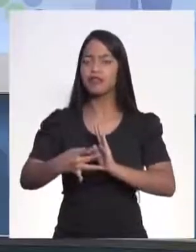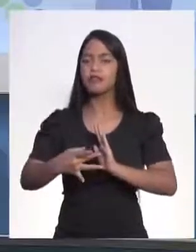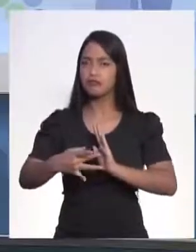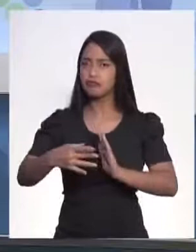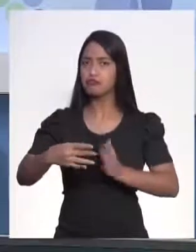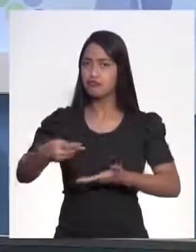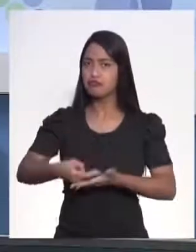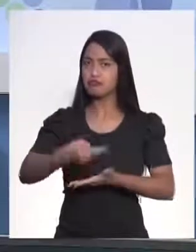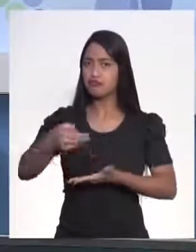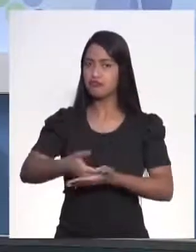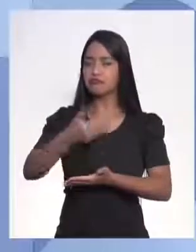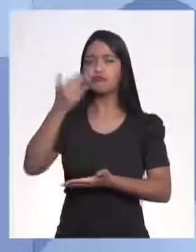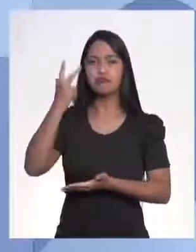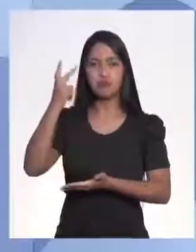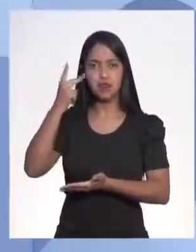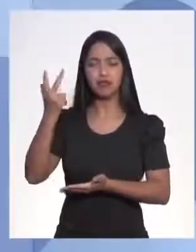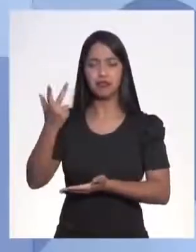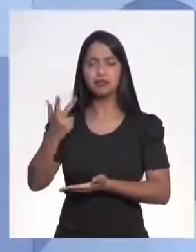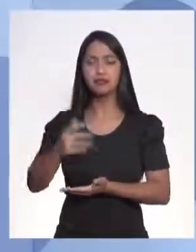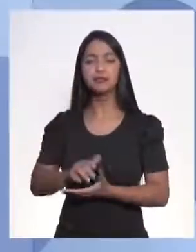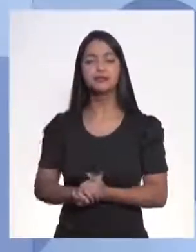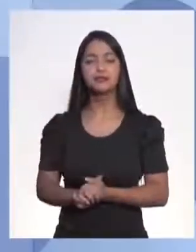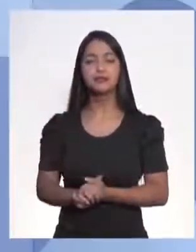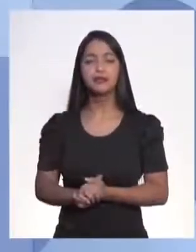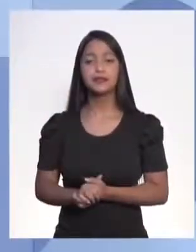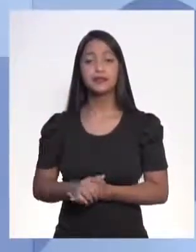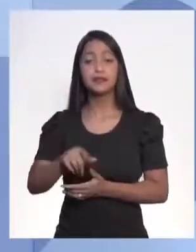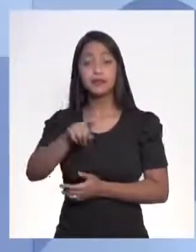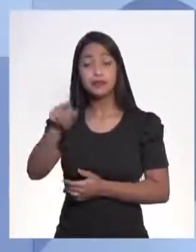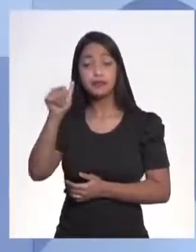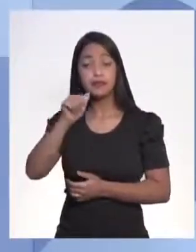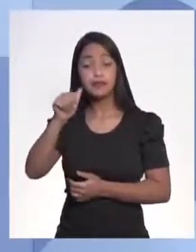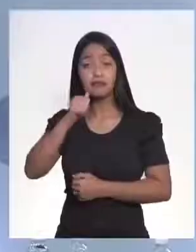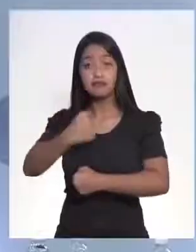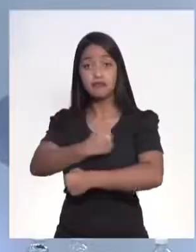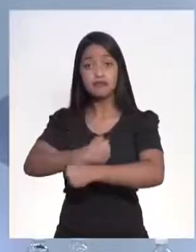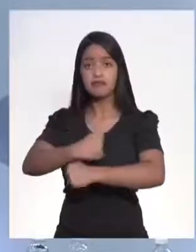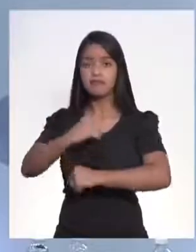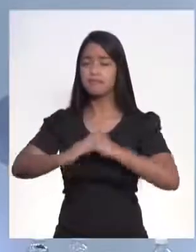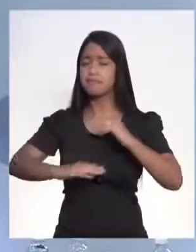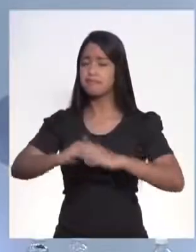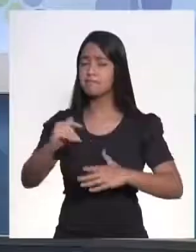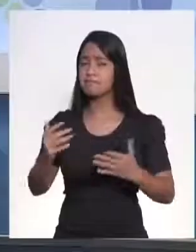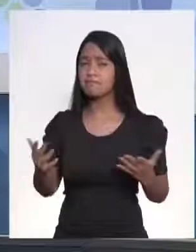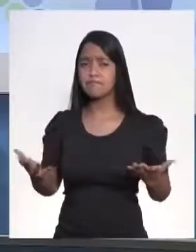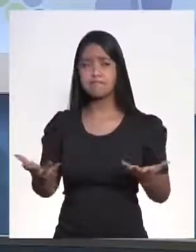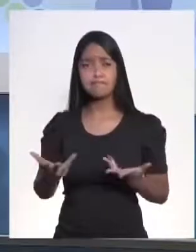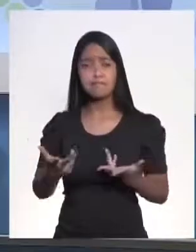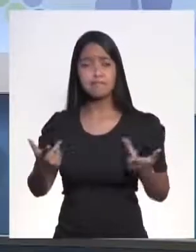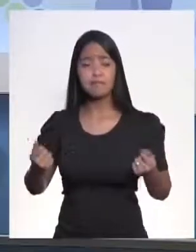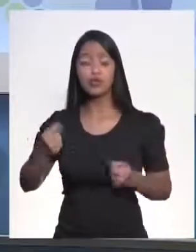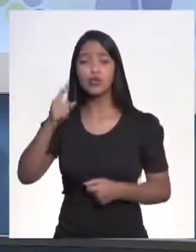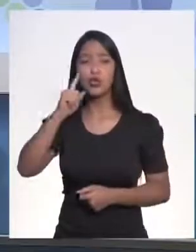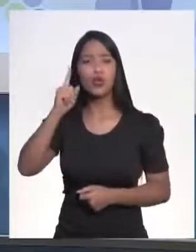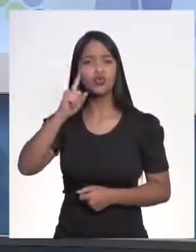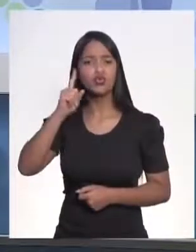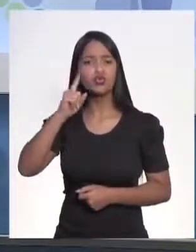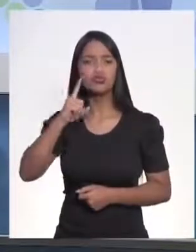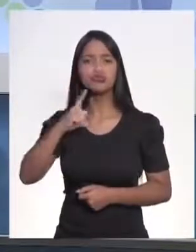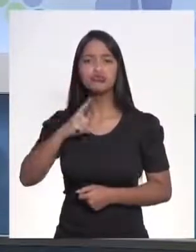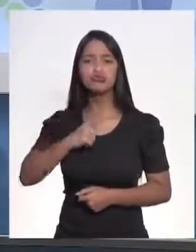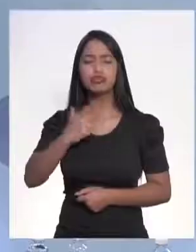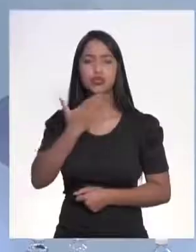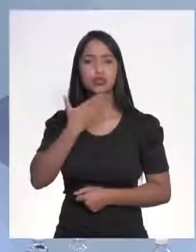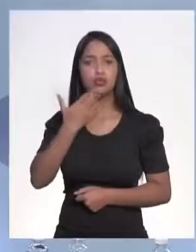né gente tá acostumada e as meninas da merenda rasgavam namorei você não tá entendendo eu já tinha tudo que você